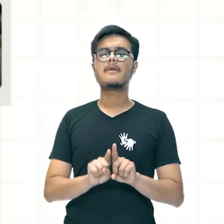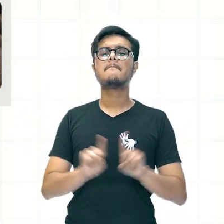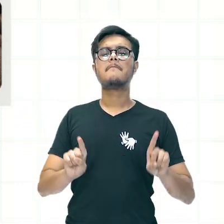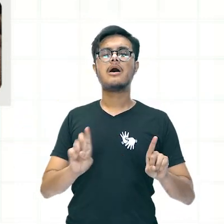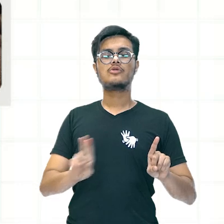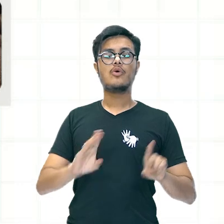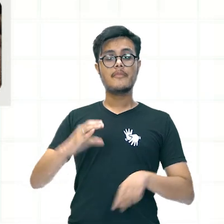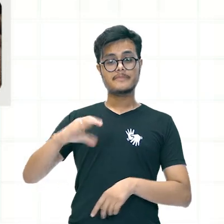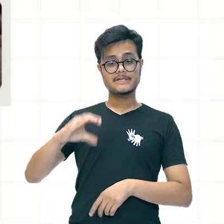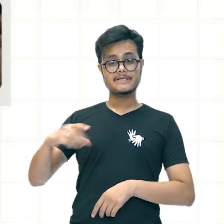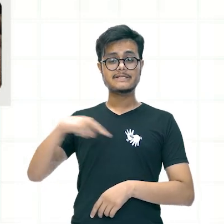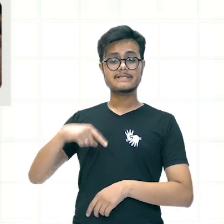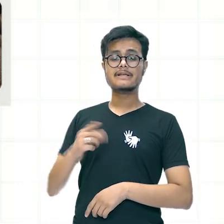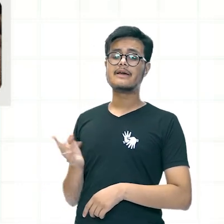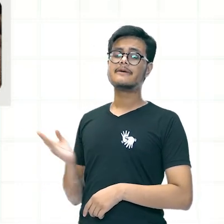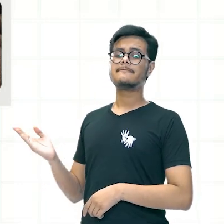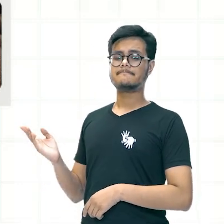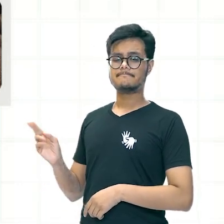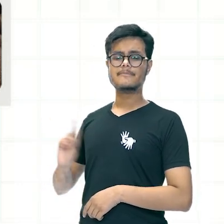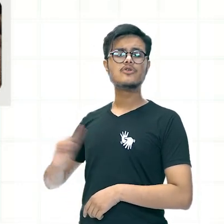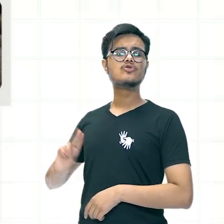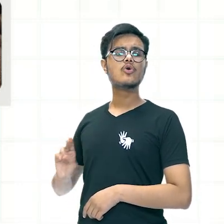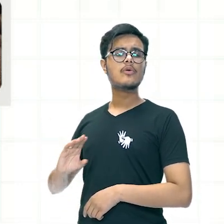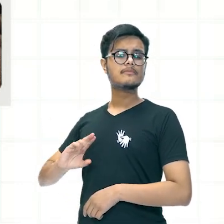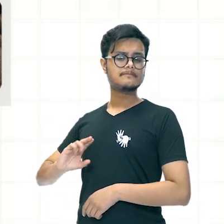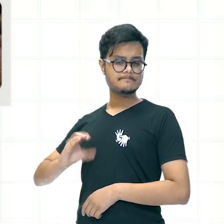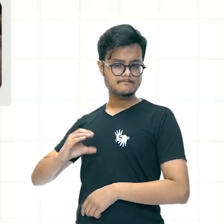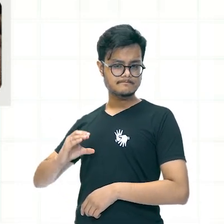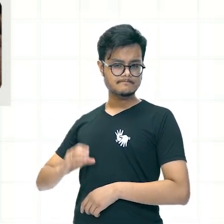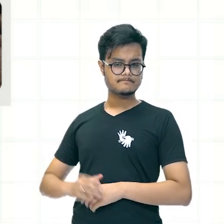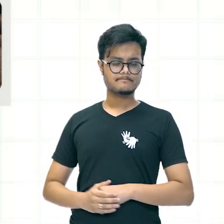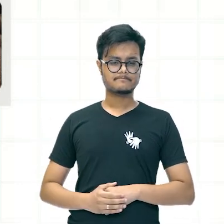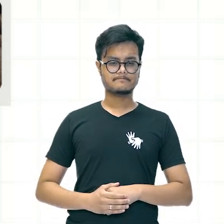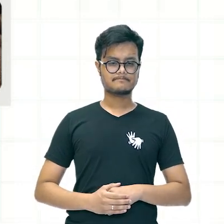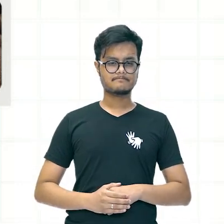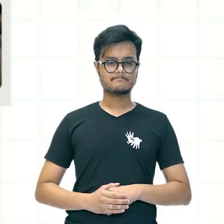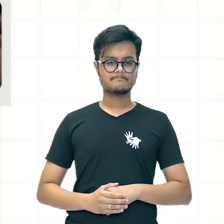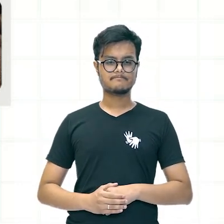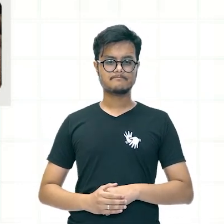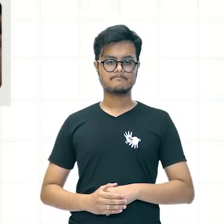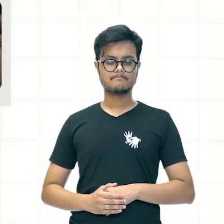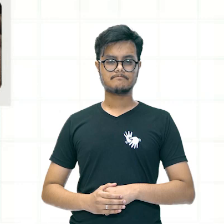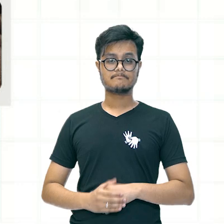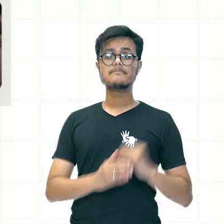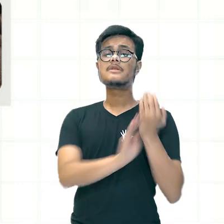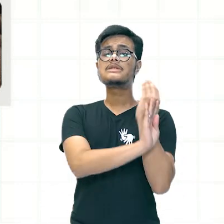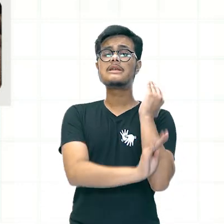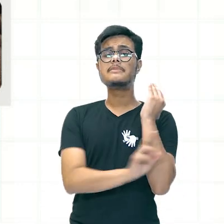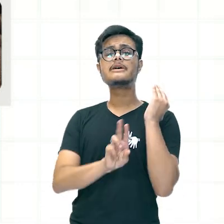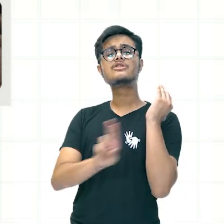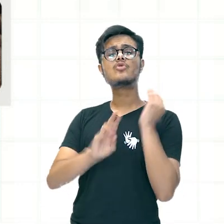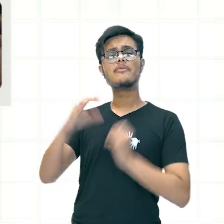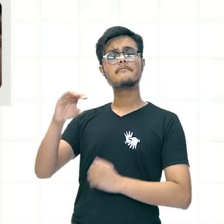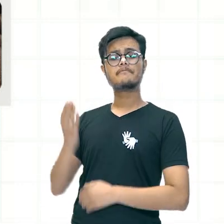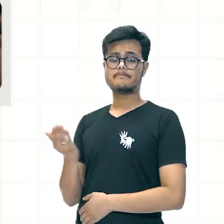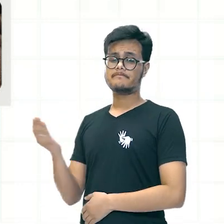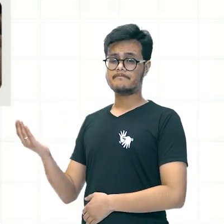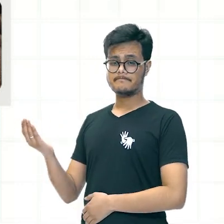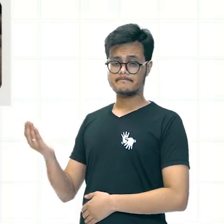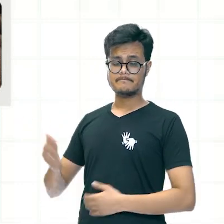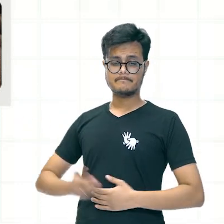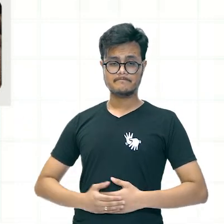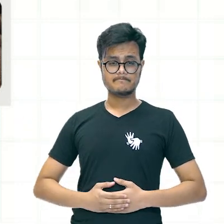nome científico da onça é Panthera onça. No caso aqui do peixe, né, do tambaqui, Colossoma